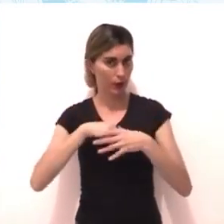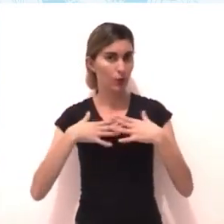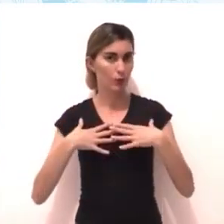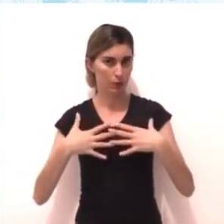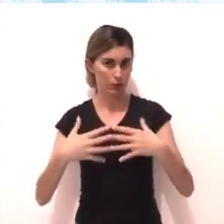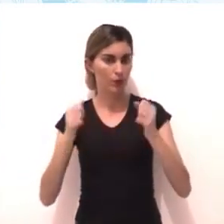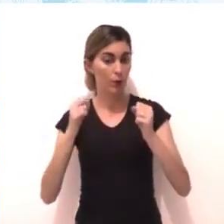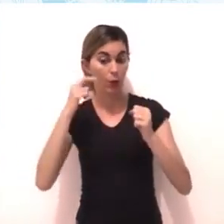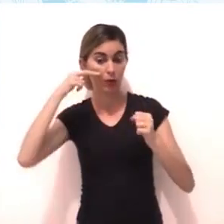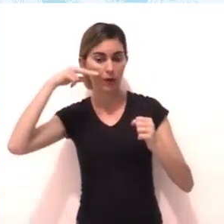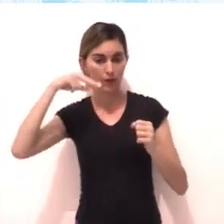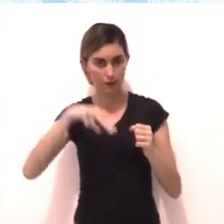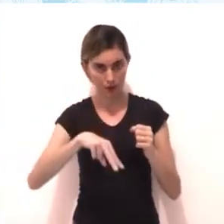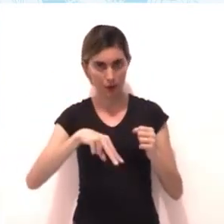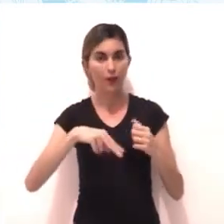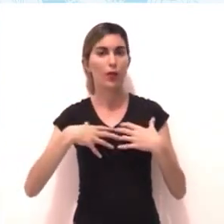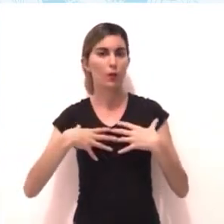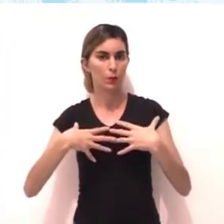pode ver, no